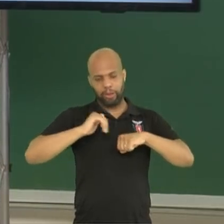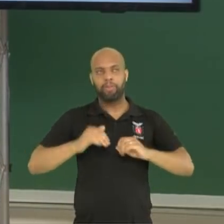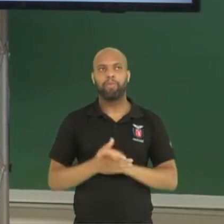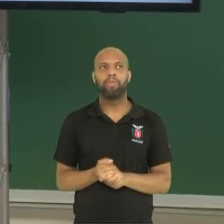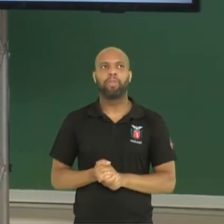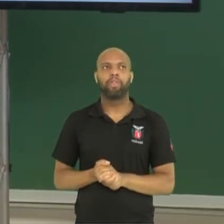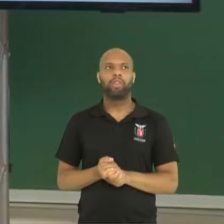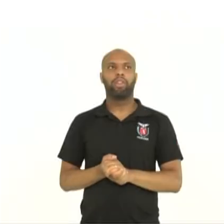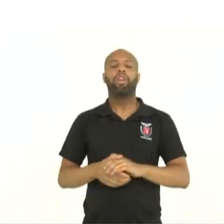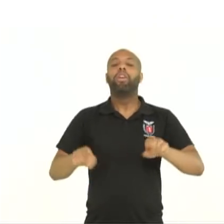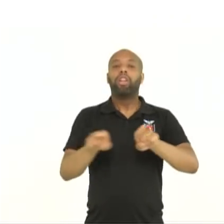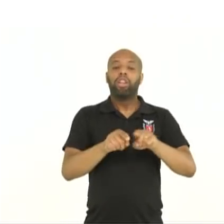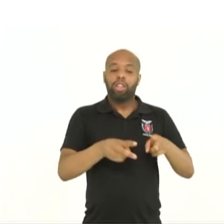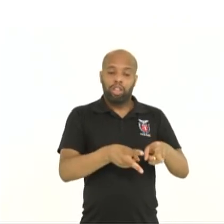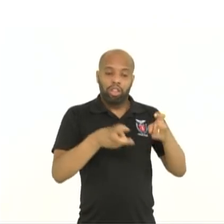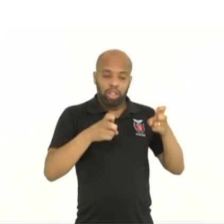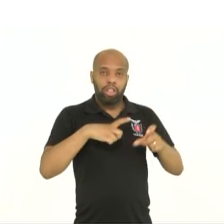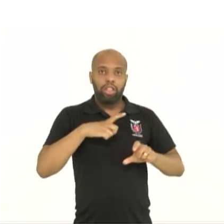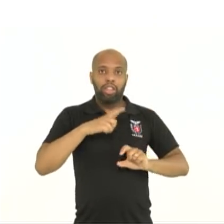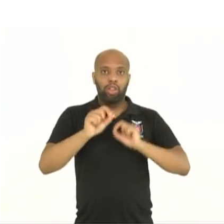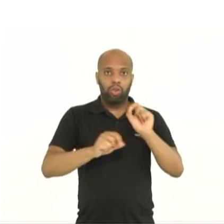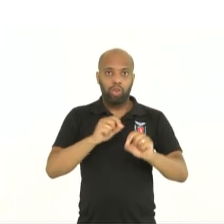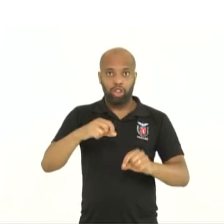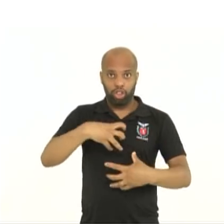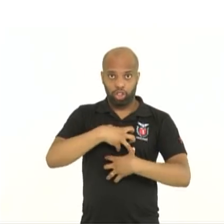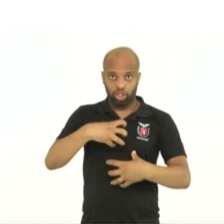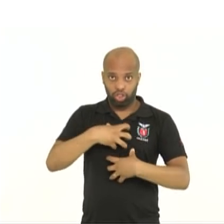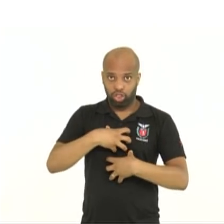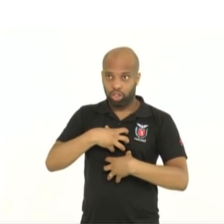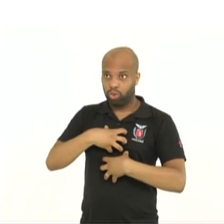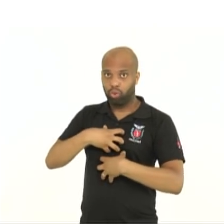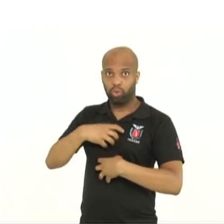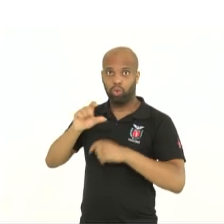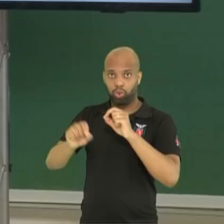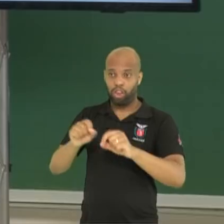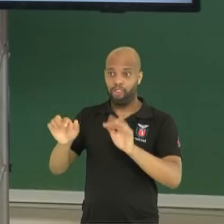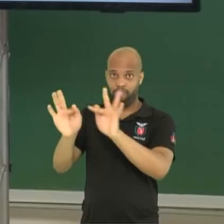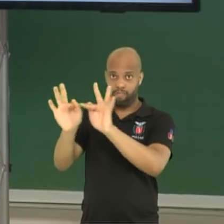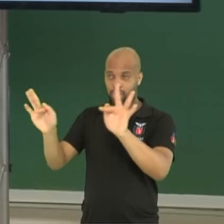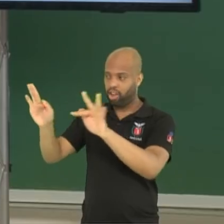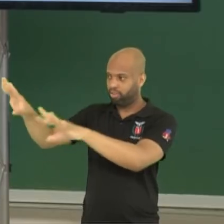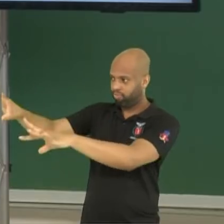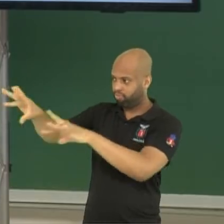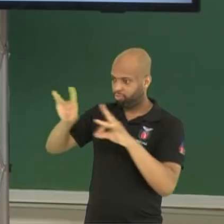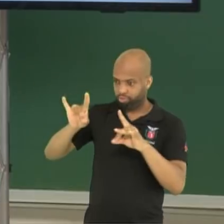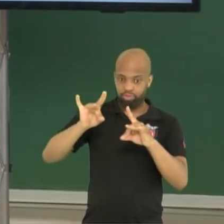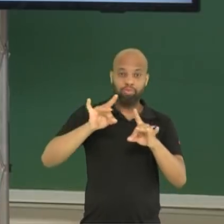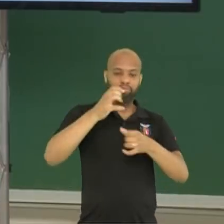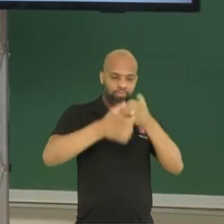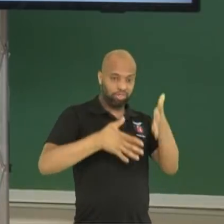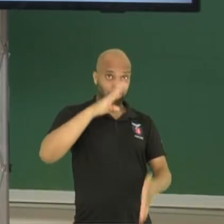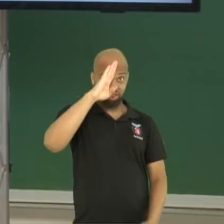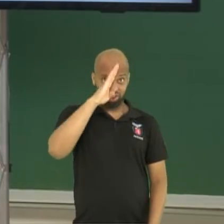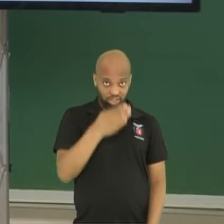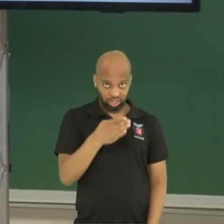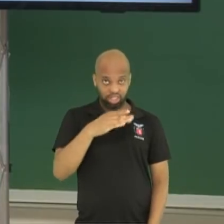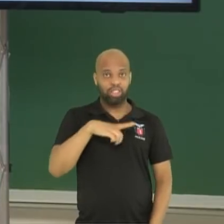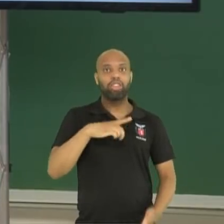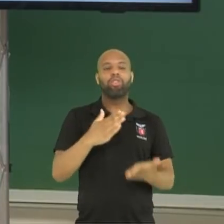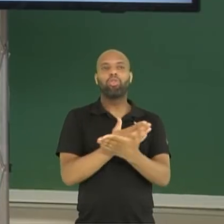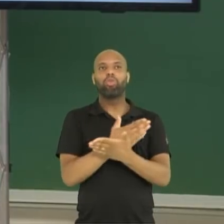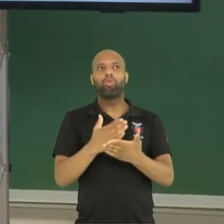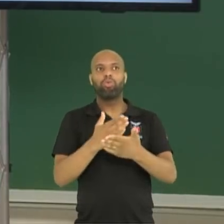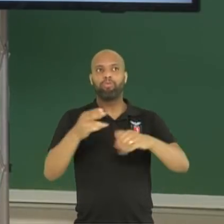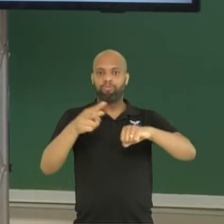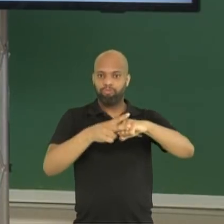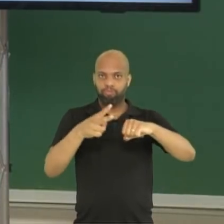bom? Reconhecemos, então, discurso direto e indireto. Então, discurso direto geralmente tem alguns verbos dizente,